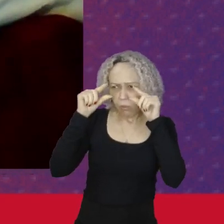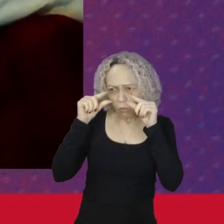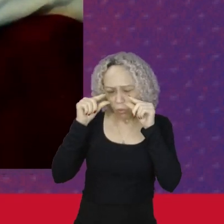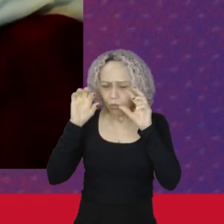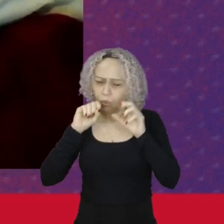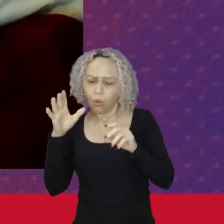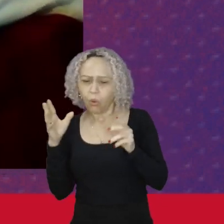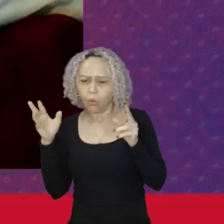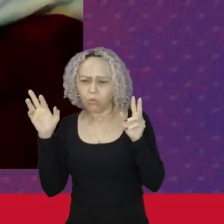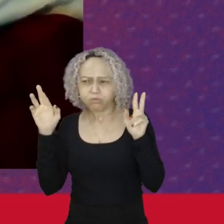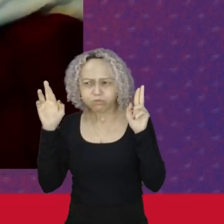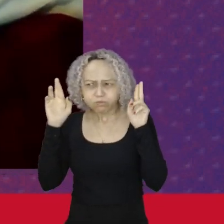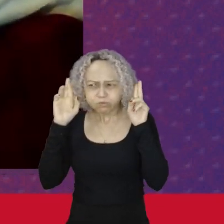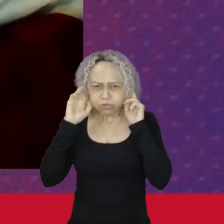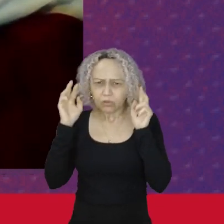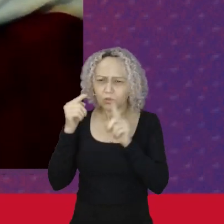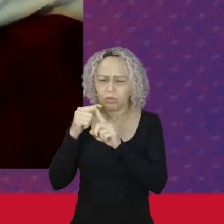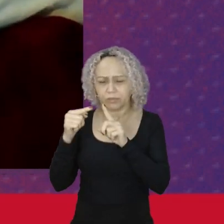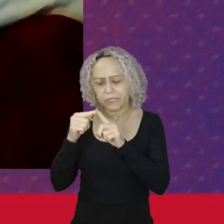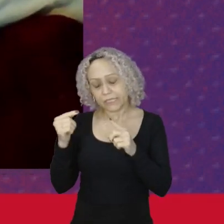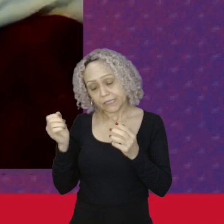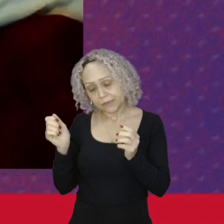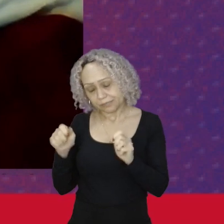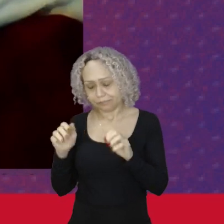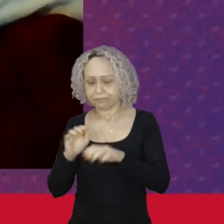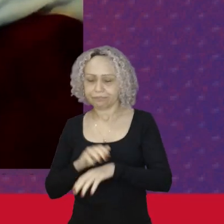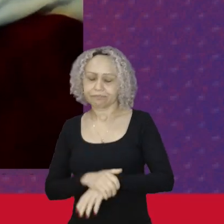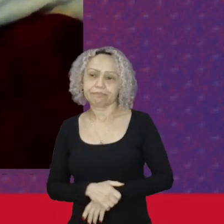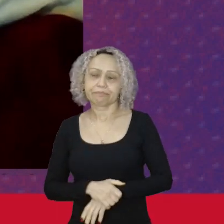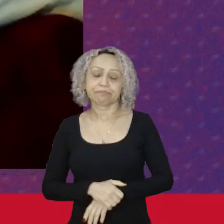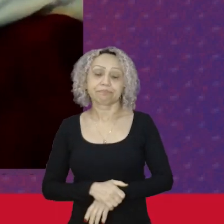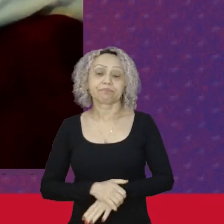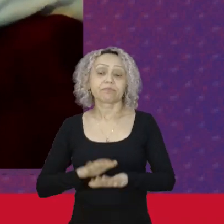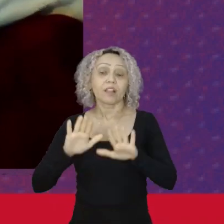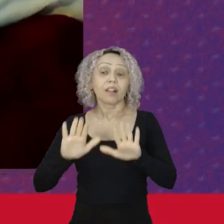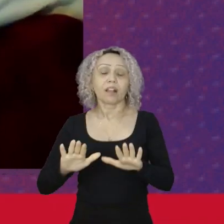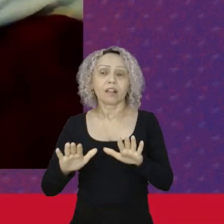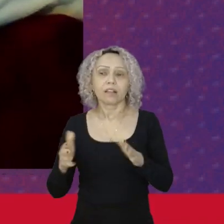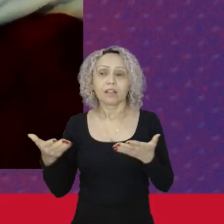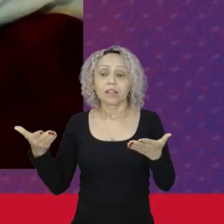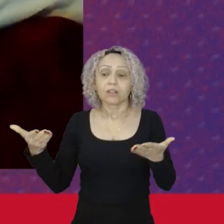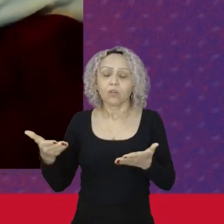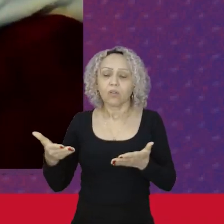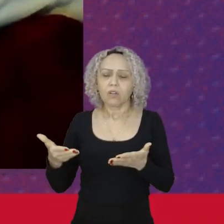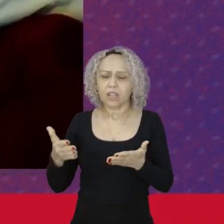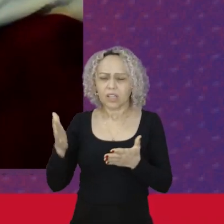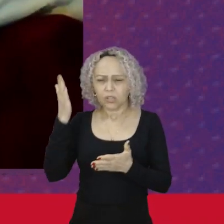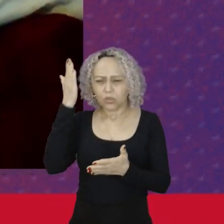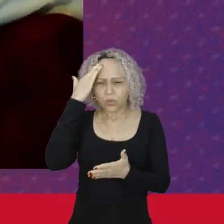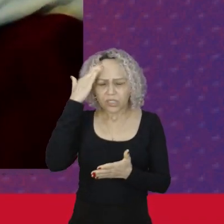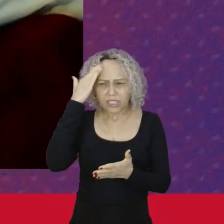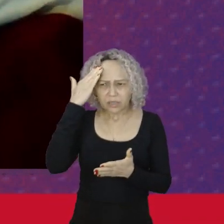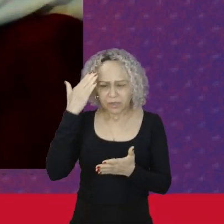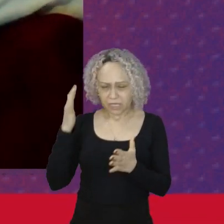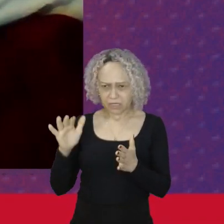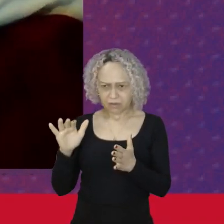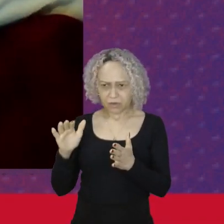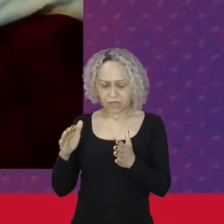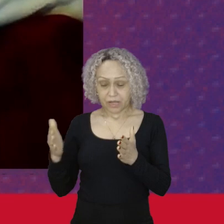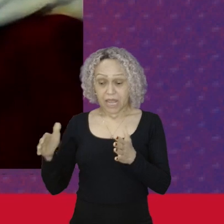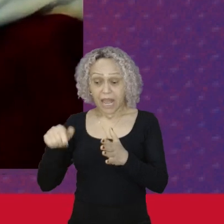atual? Na concepção atual, há uma tentativa de unificação da concepção